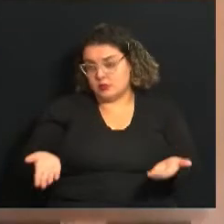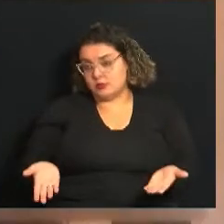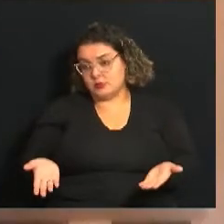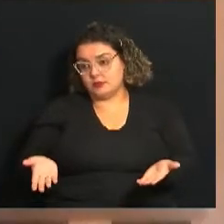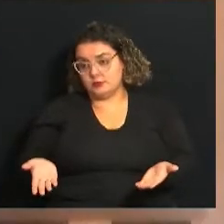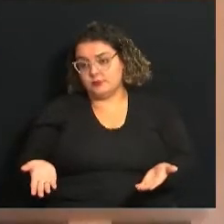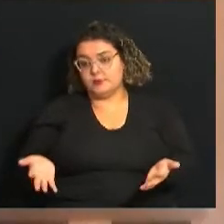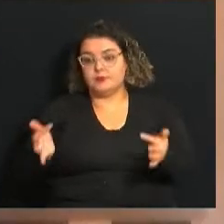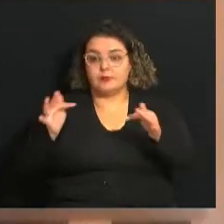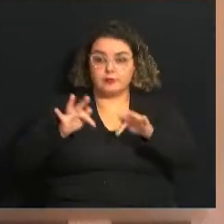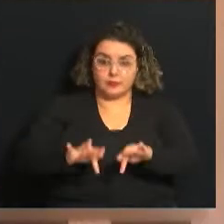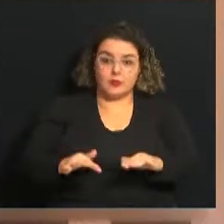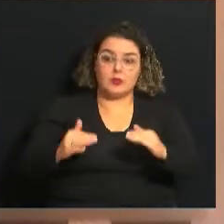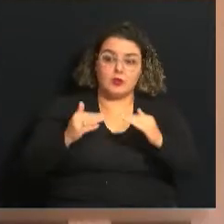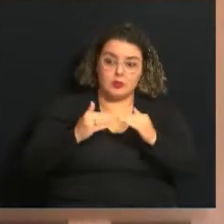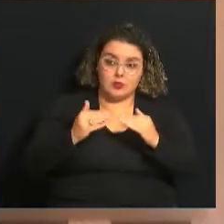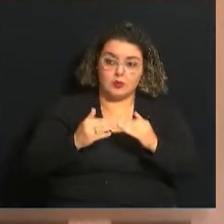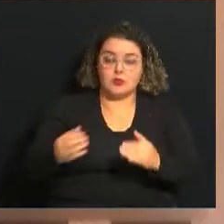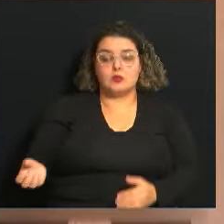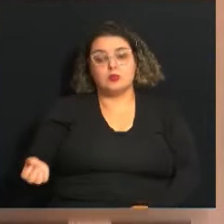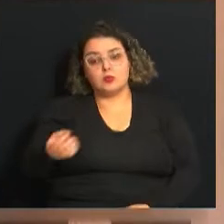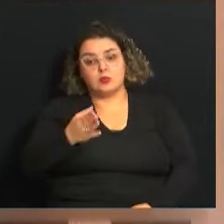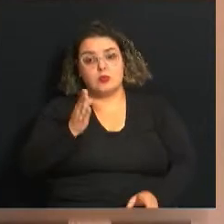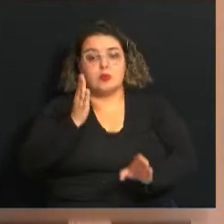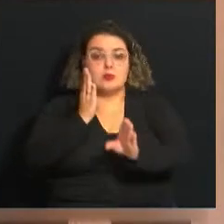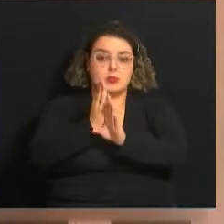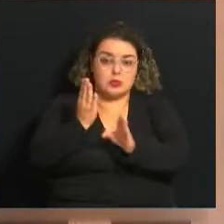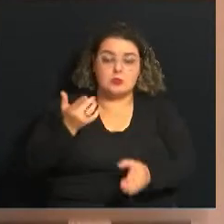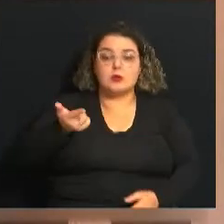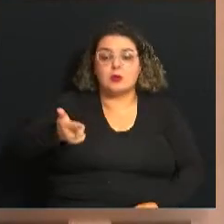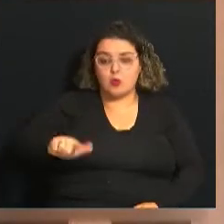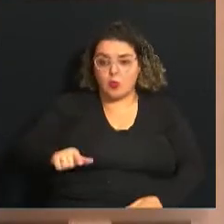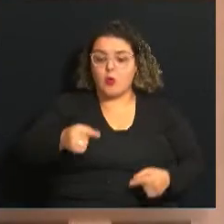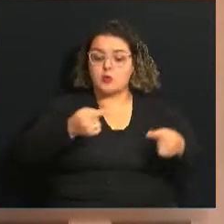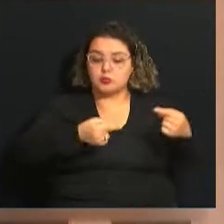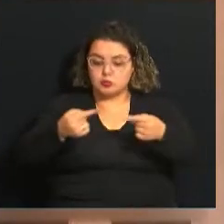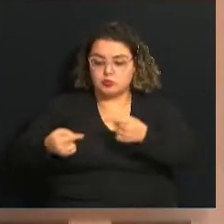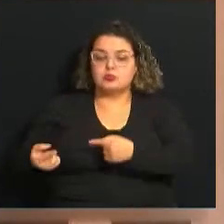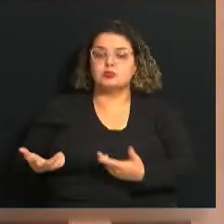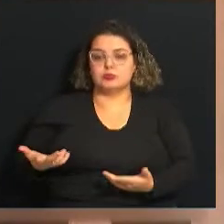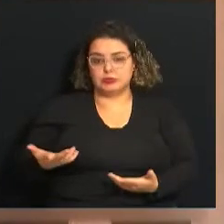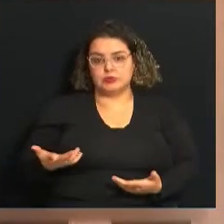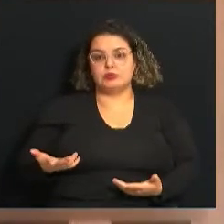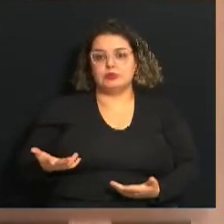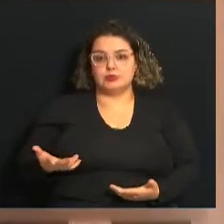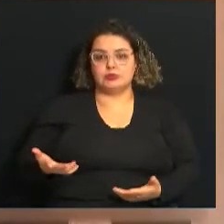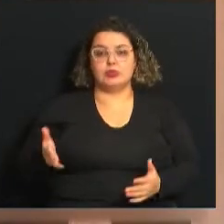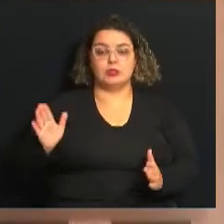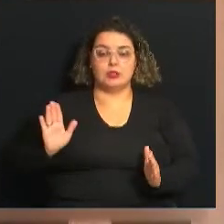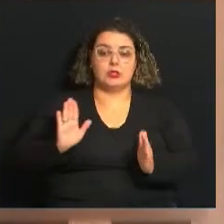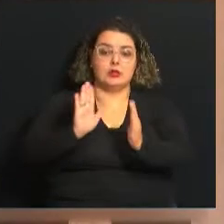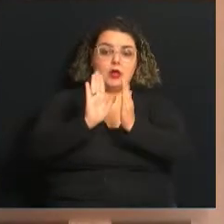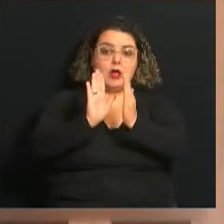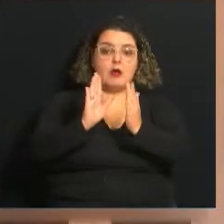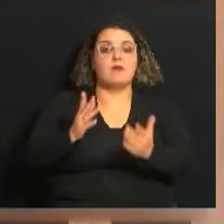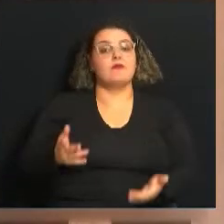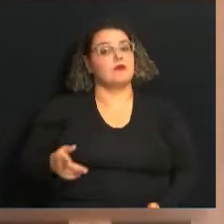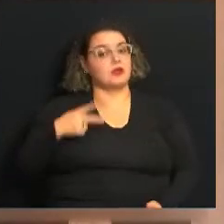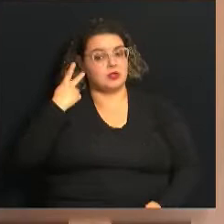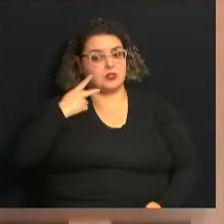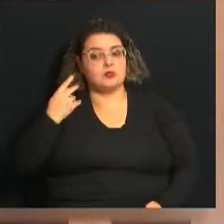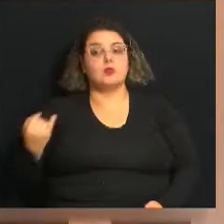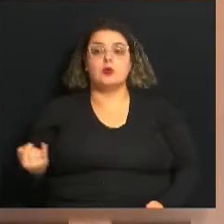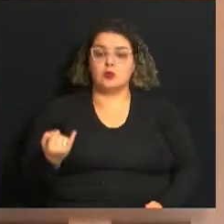ficou combinado novos encontros para dar continuidade a essa discussão e que a Frente Parlamentar dará uma